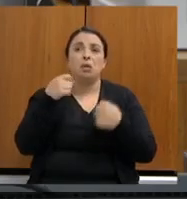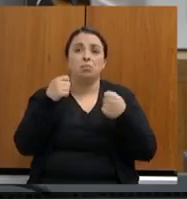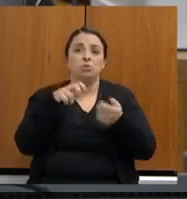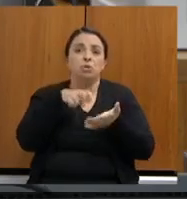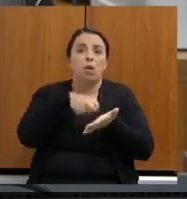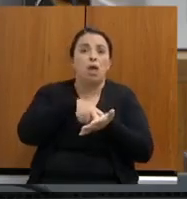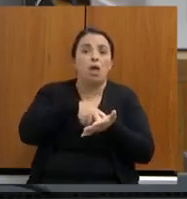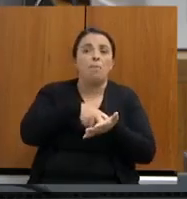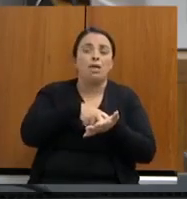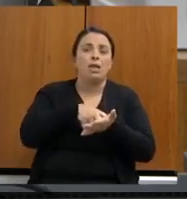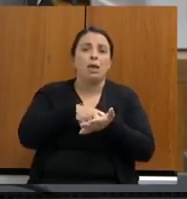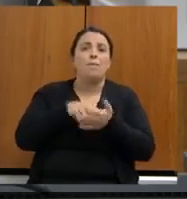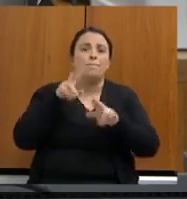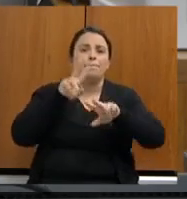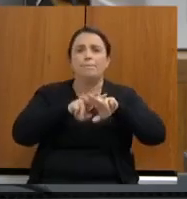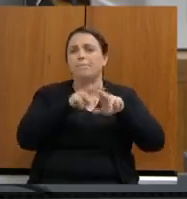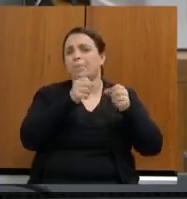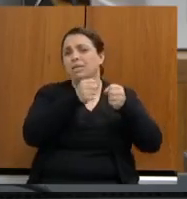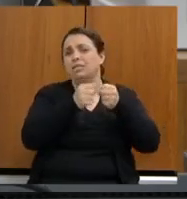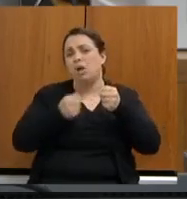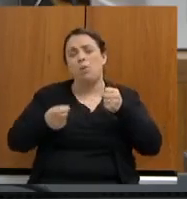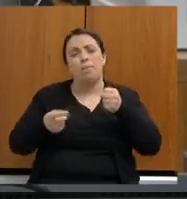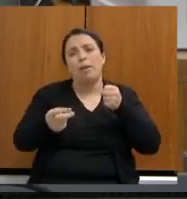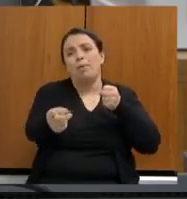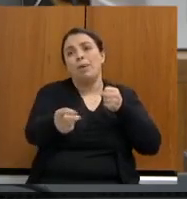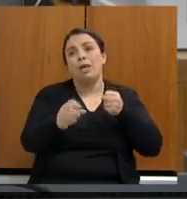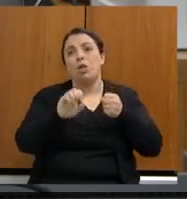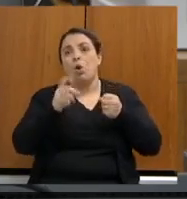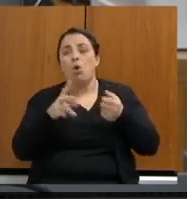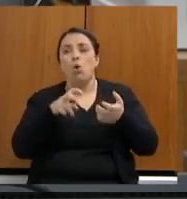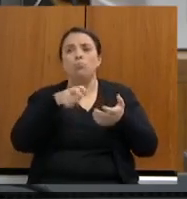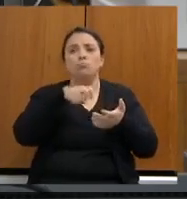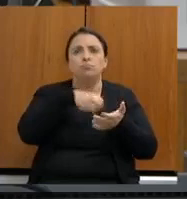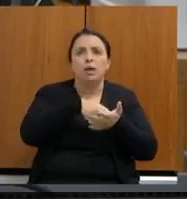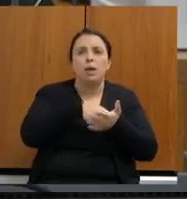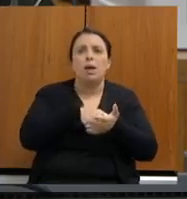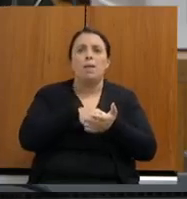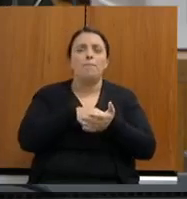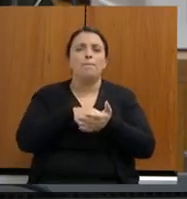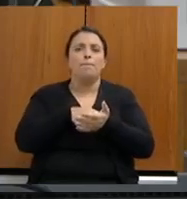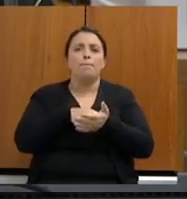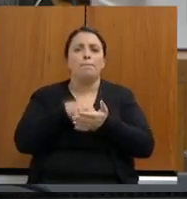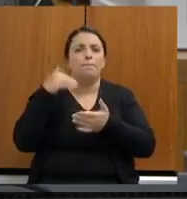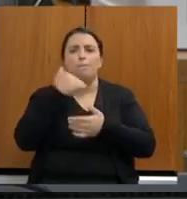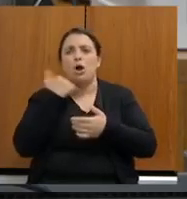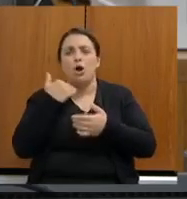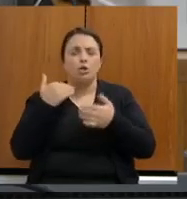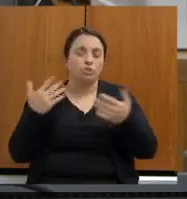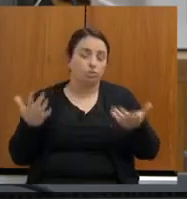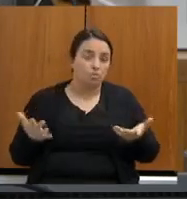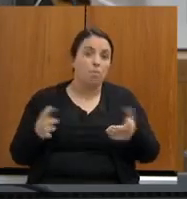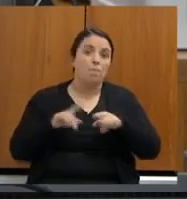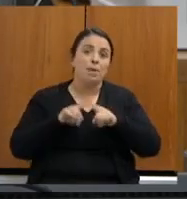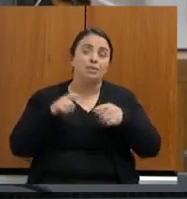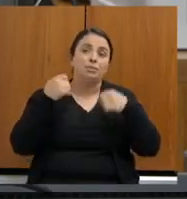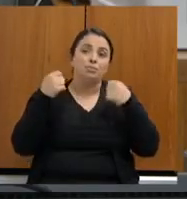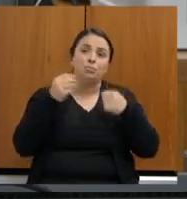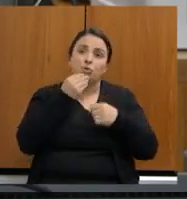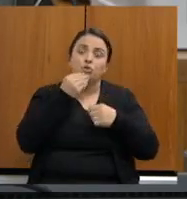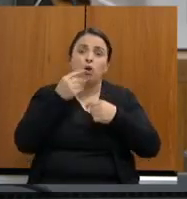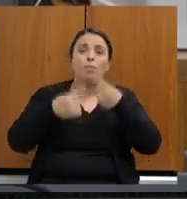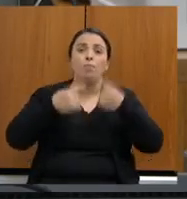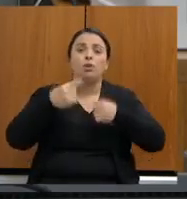cabe no nosso regime condicional Mas mesmo dentro do nosso ordenamento jurídico a gente pode ter políticas públicas que caminham mais para esse lado